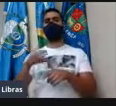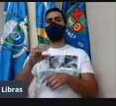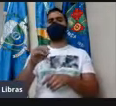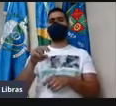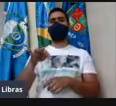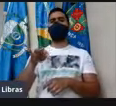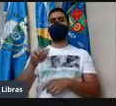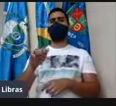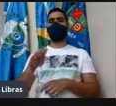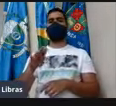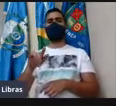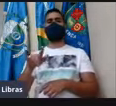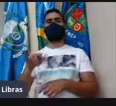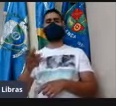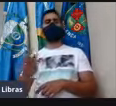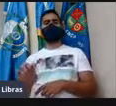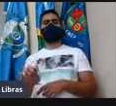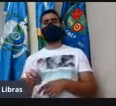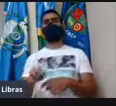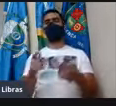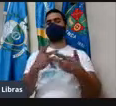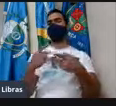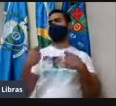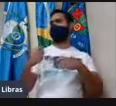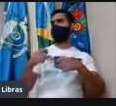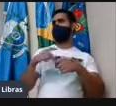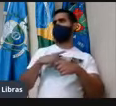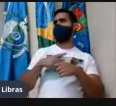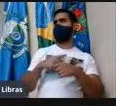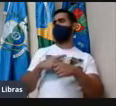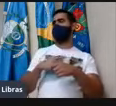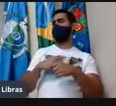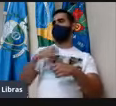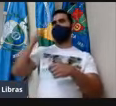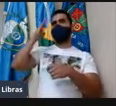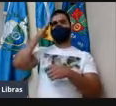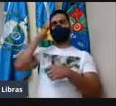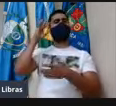accountability, compliance. Então, gente, a gente precisa botar o pé no chão.